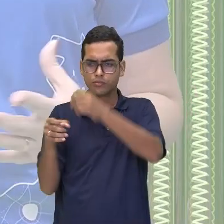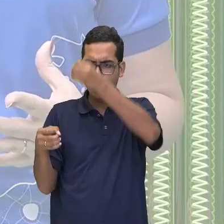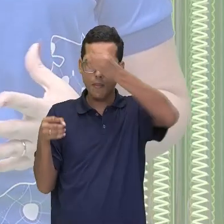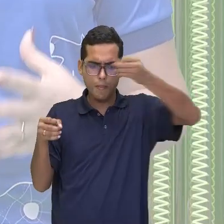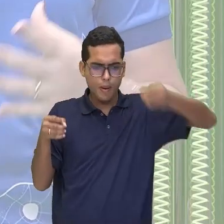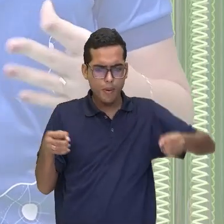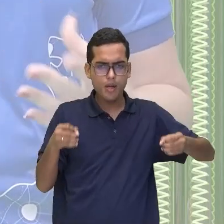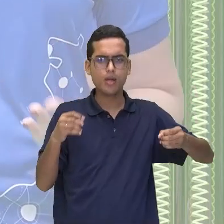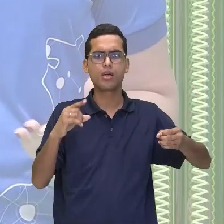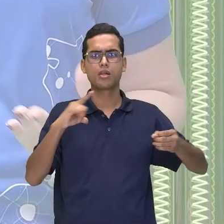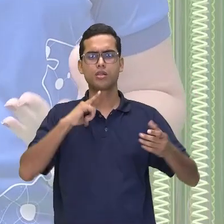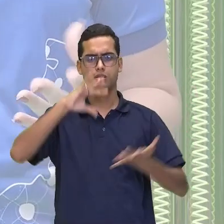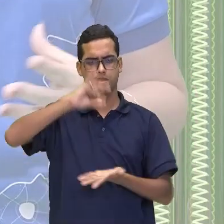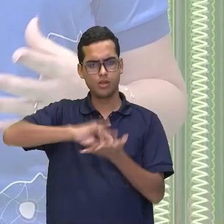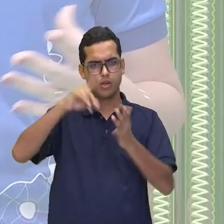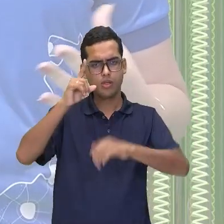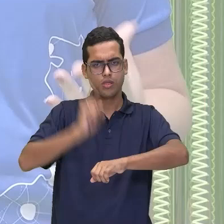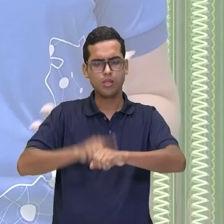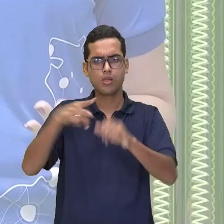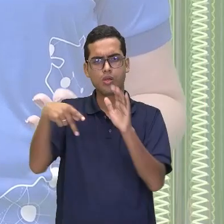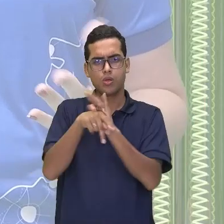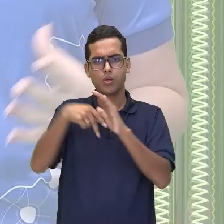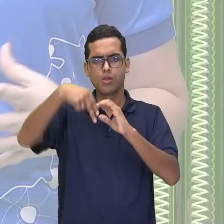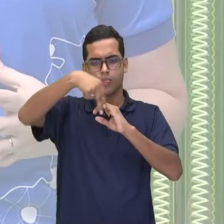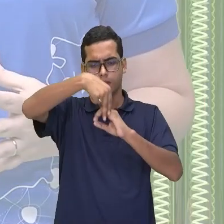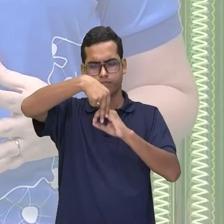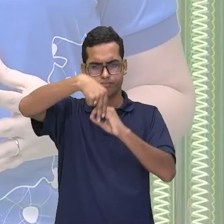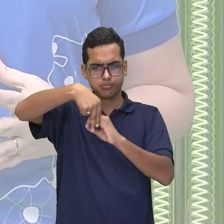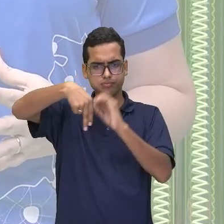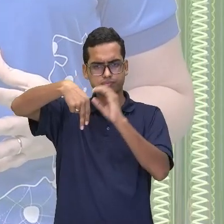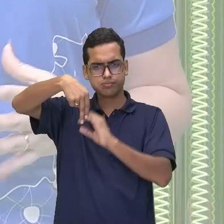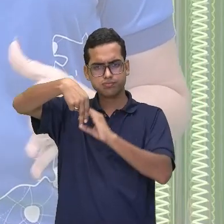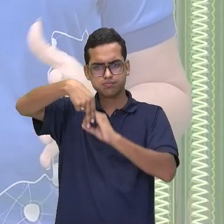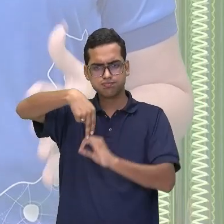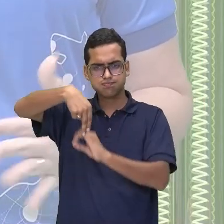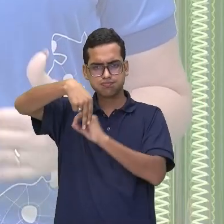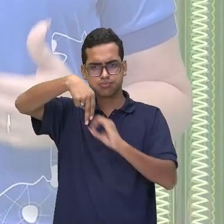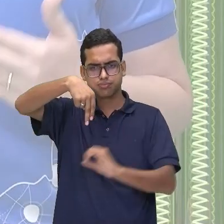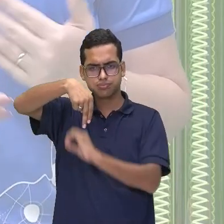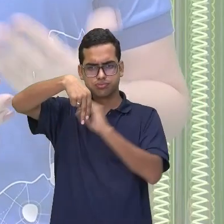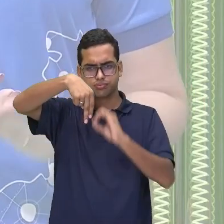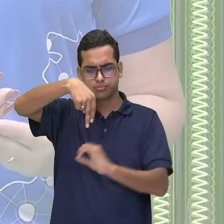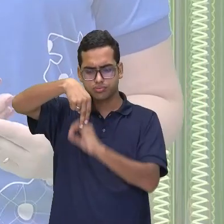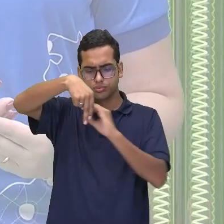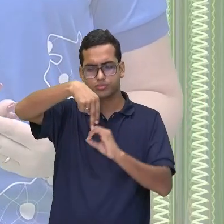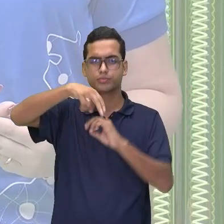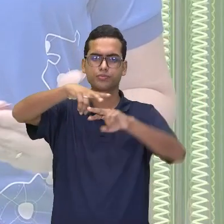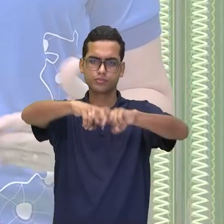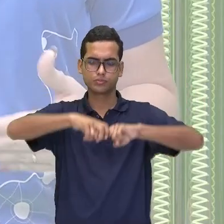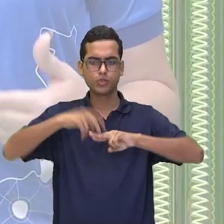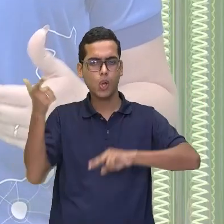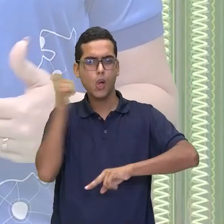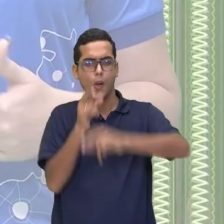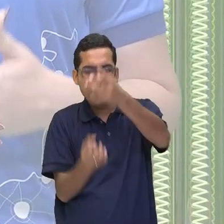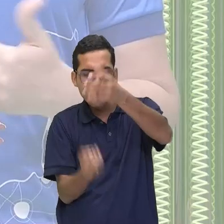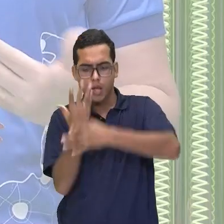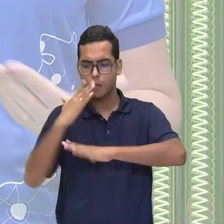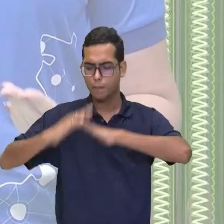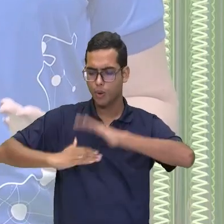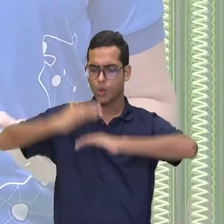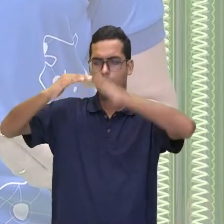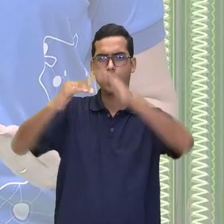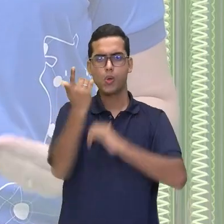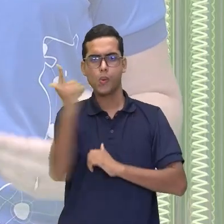vão ocupar um espaço, né, considerável dentro do capô de um carro. Por isso que eles desenvolveram, né, um